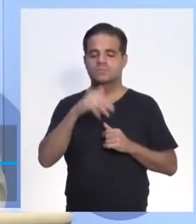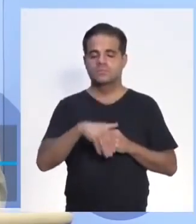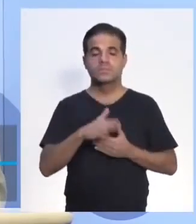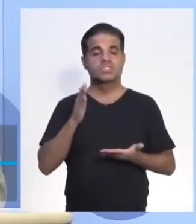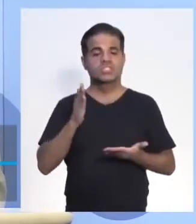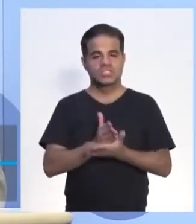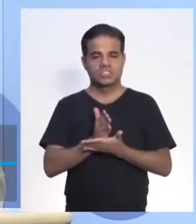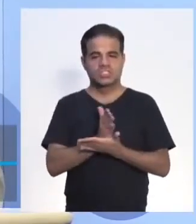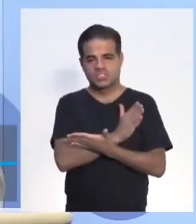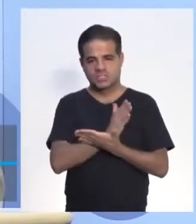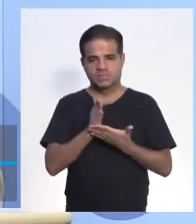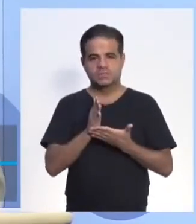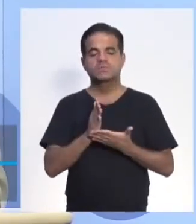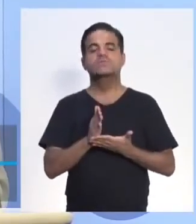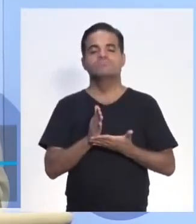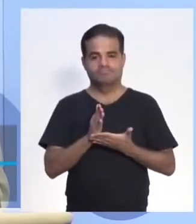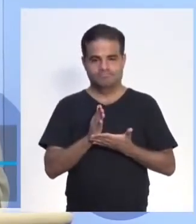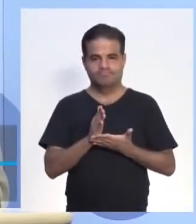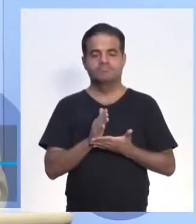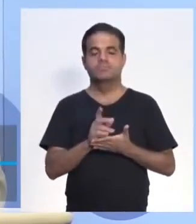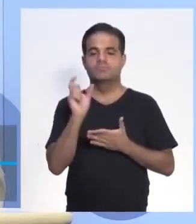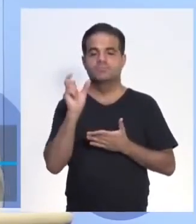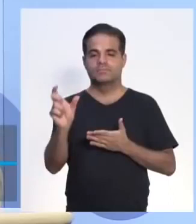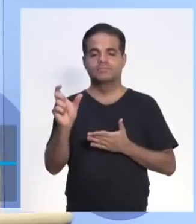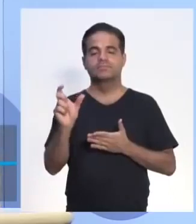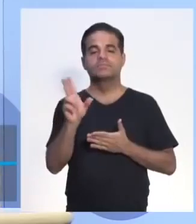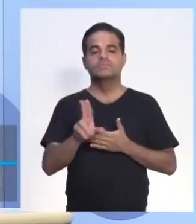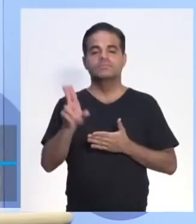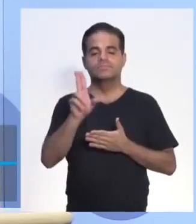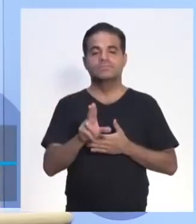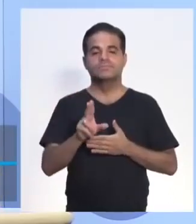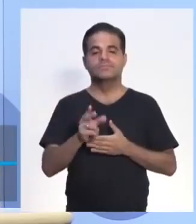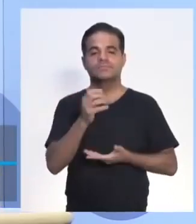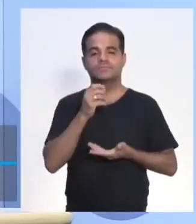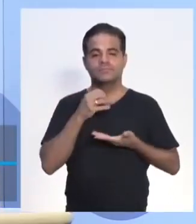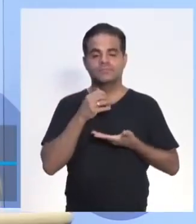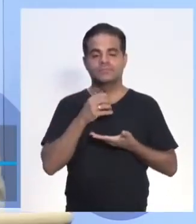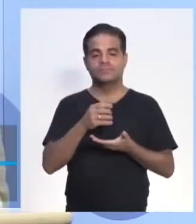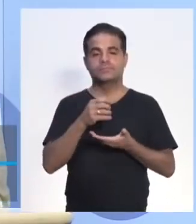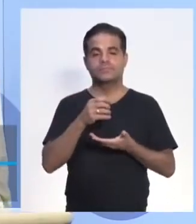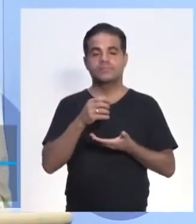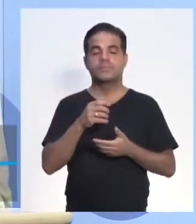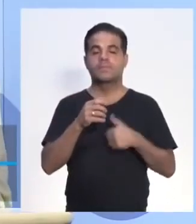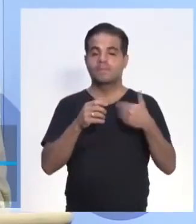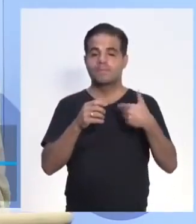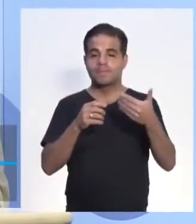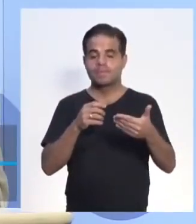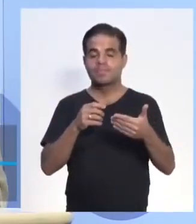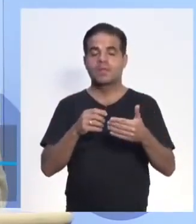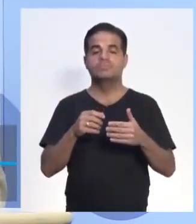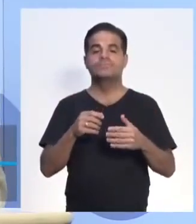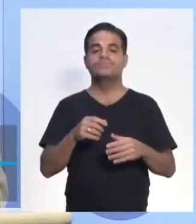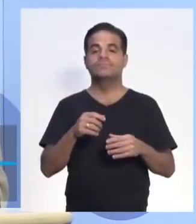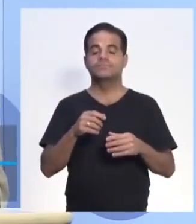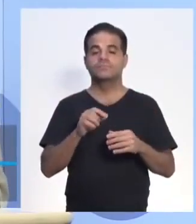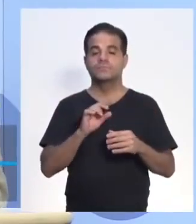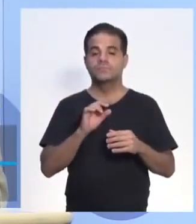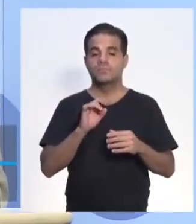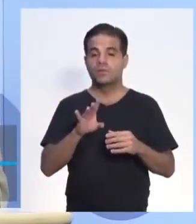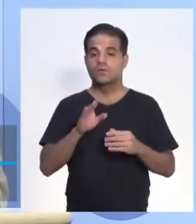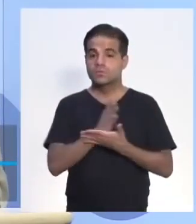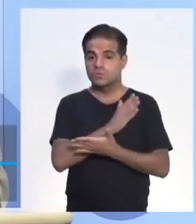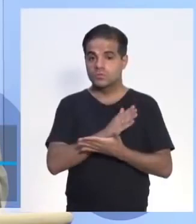aí, isolando, é a palavra que ele usa, os capitalistas de um lado e os comunistas